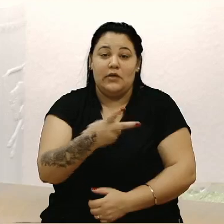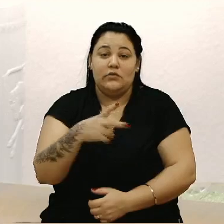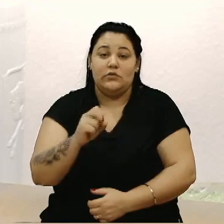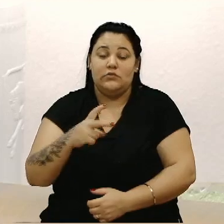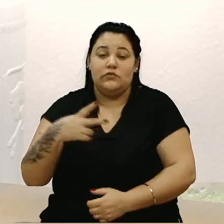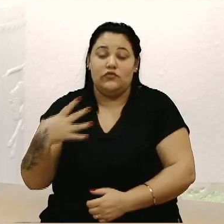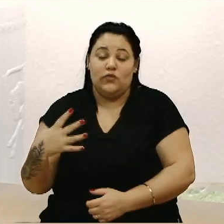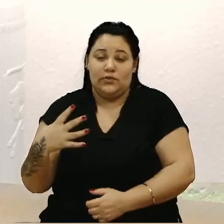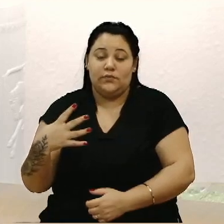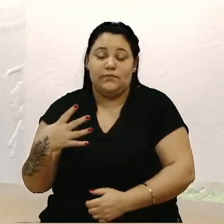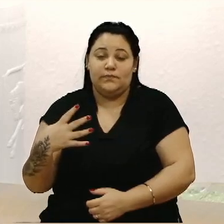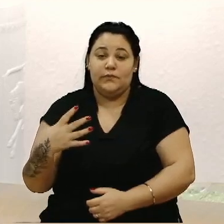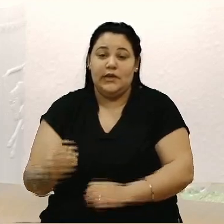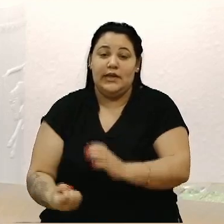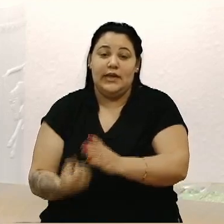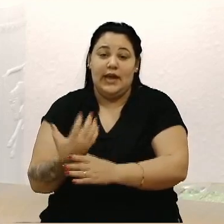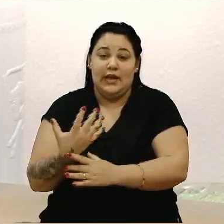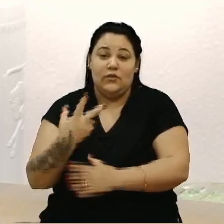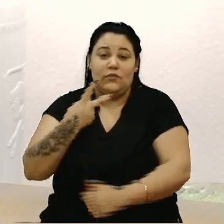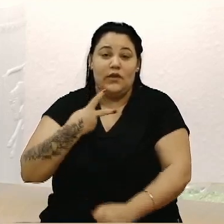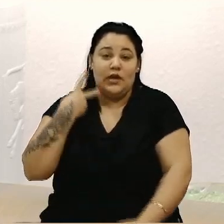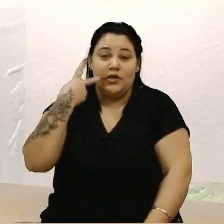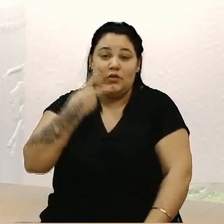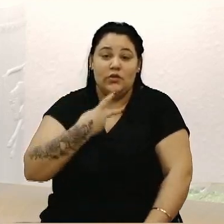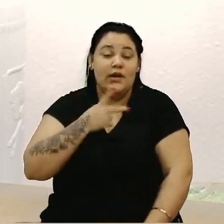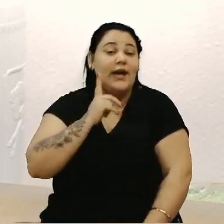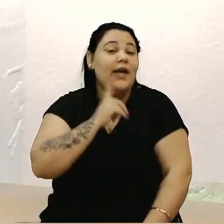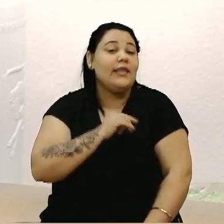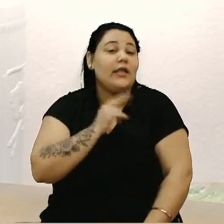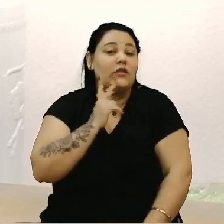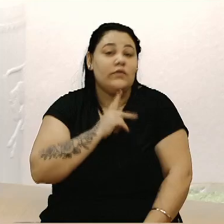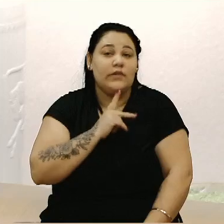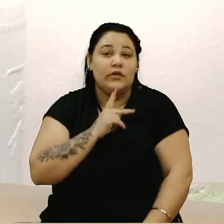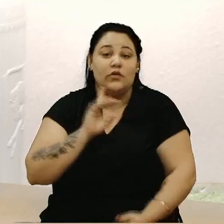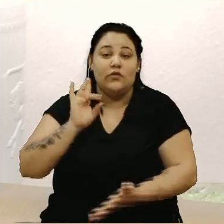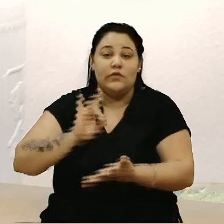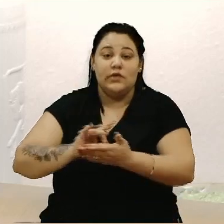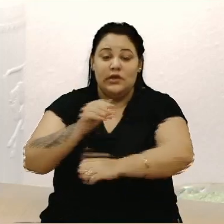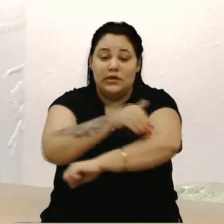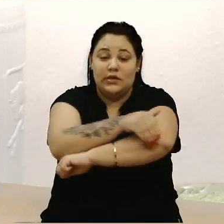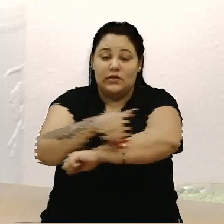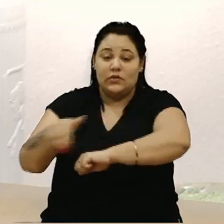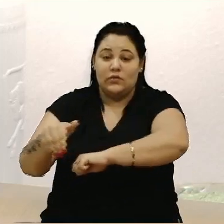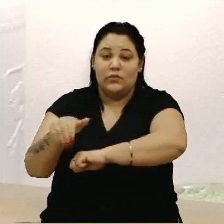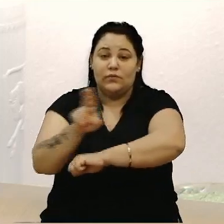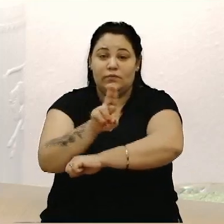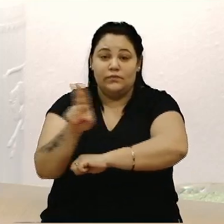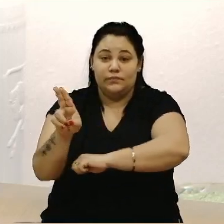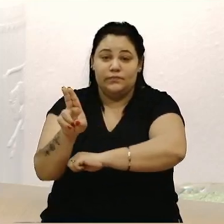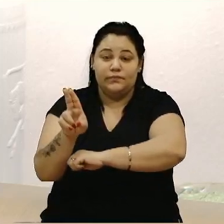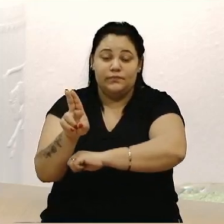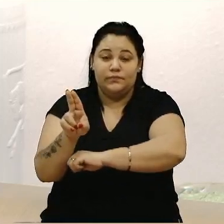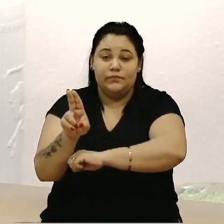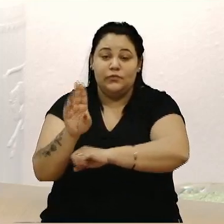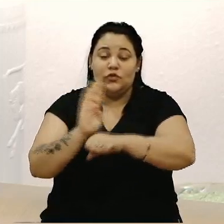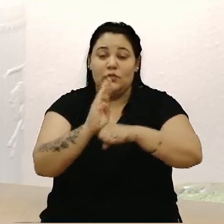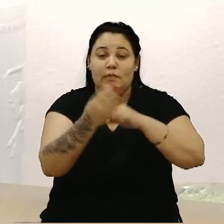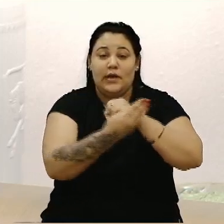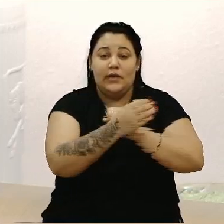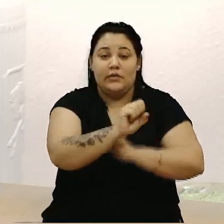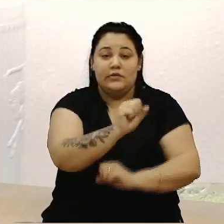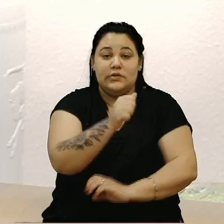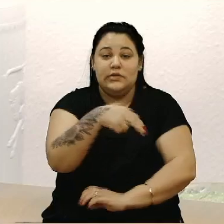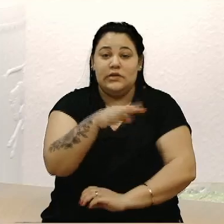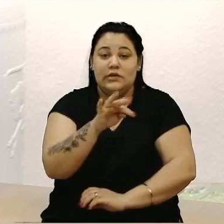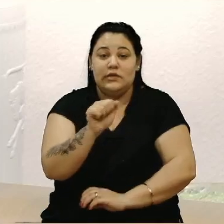158/2024, de autoria do vereador Renato Oliveira, que denomina a via pública municipal do bairro Santa Fé com o nome de